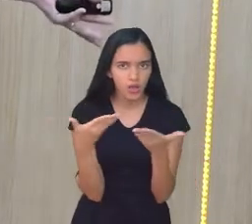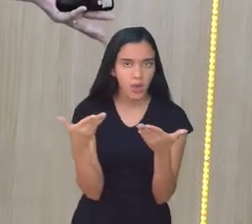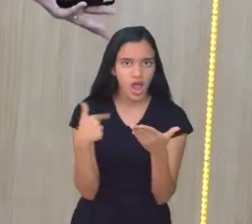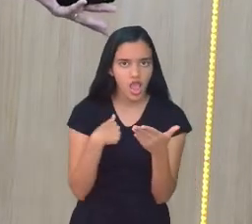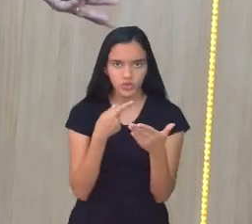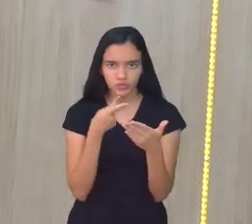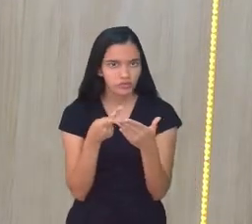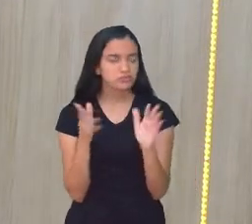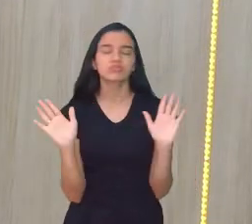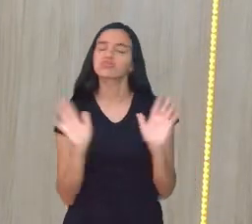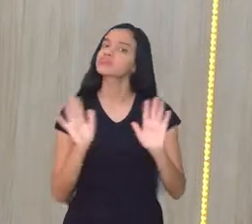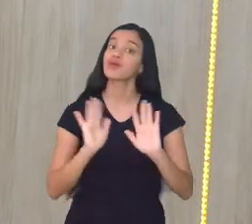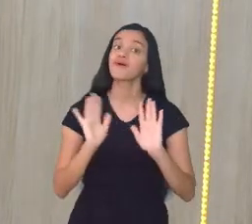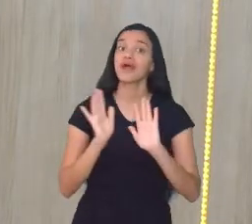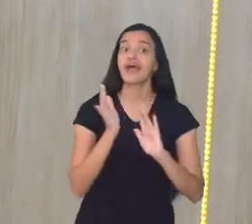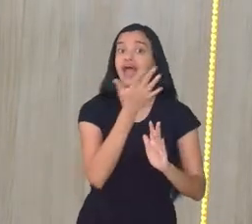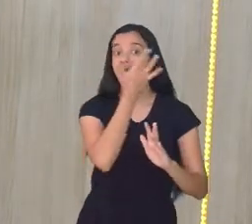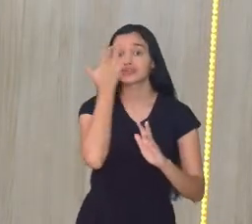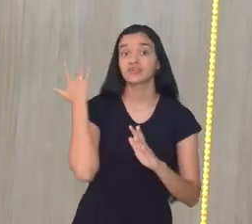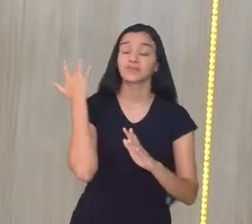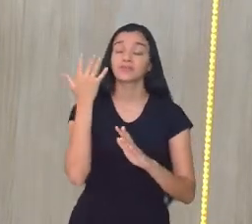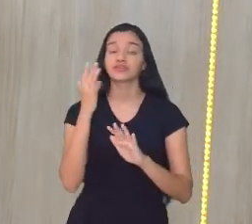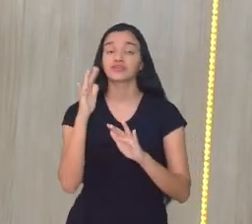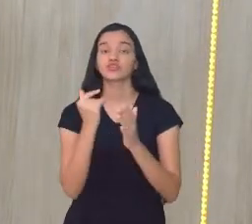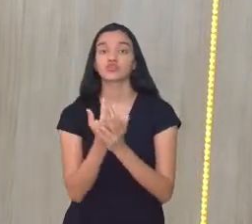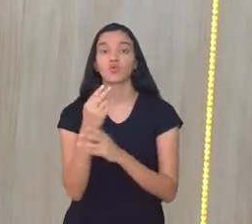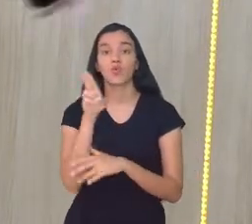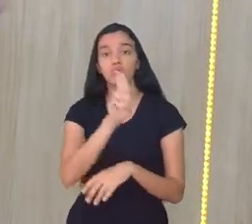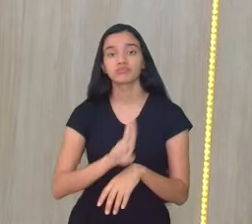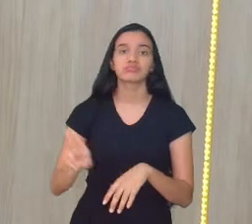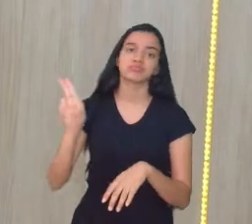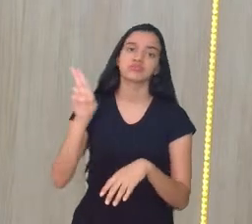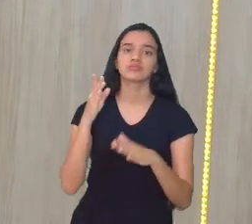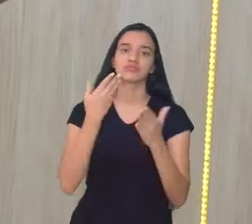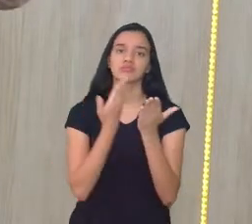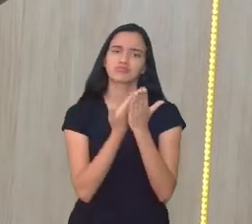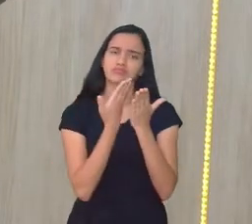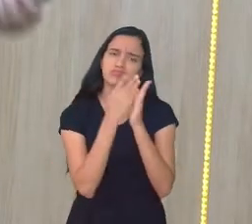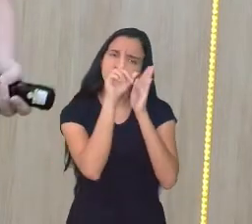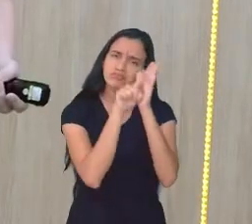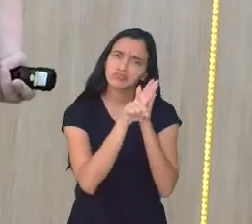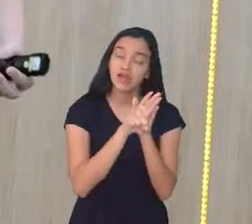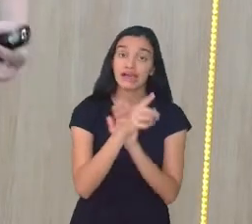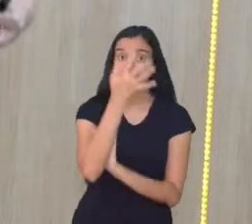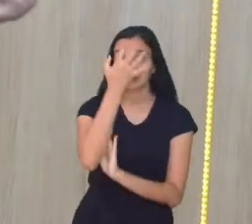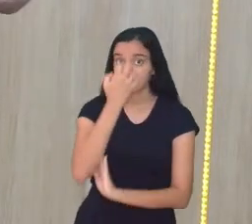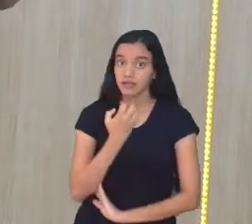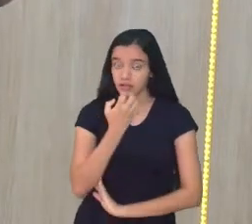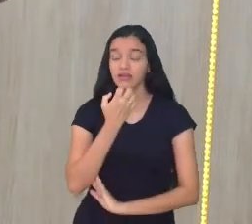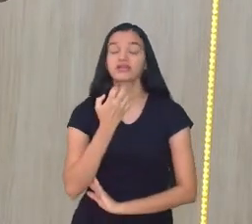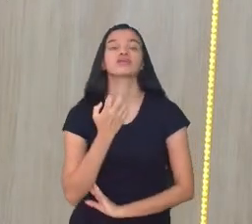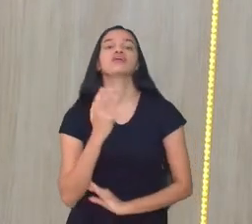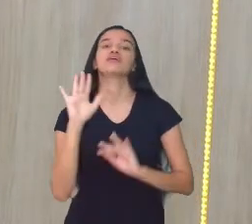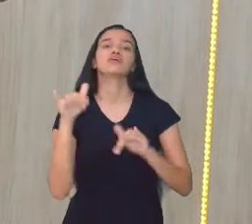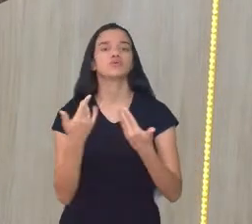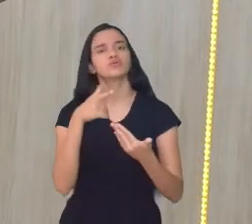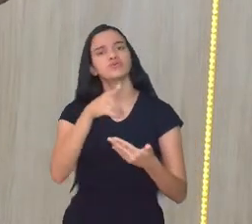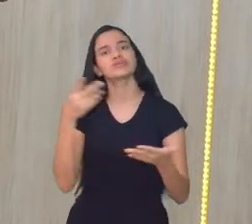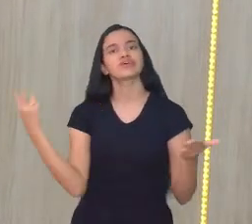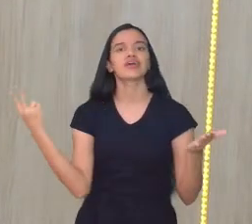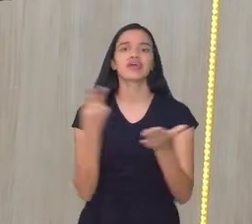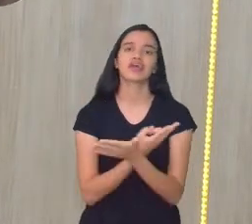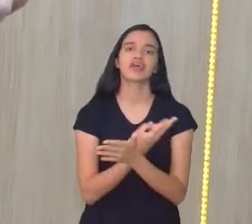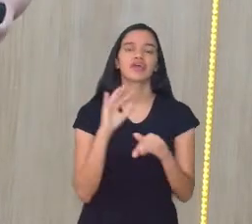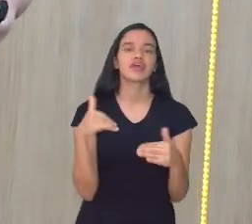que estou dizendo. São os pesquisadores da Universidade de Stanford, que é uma universidade séria. Que quando você erra,